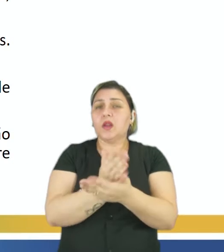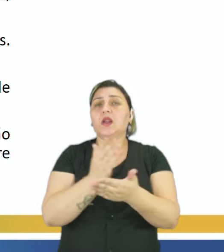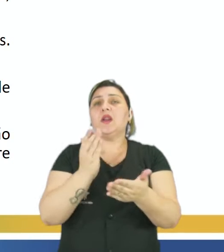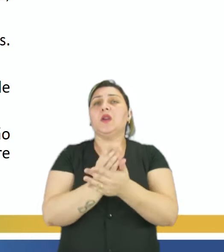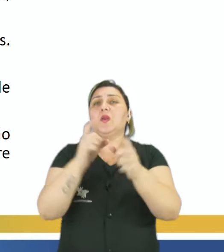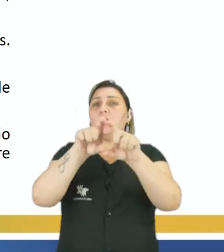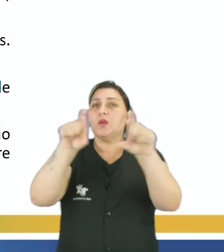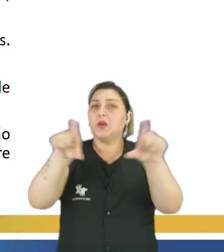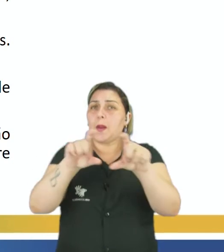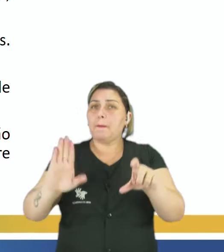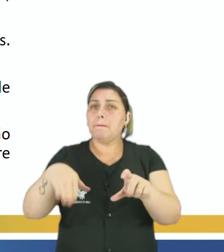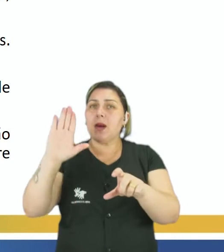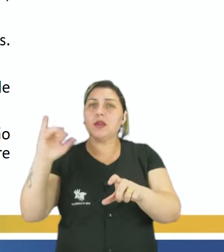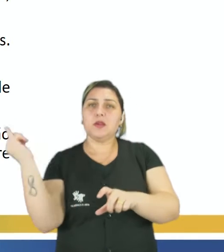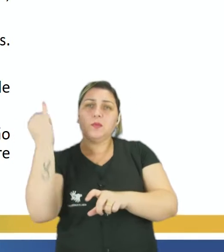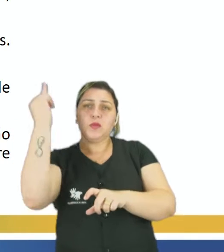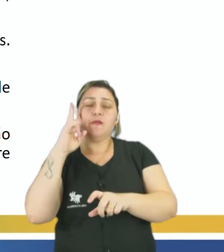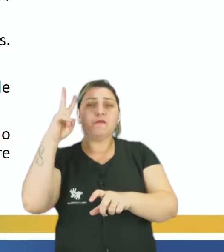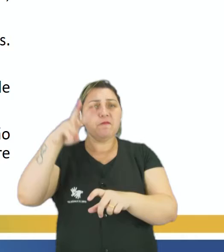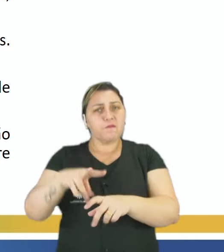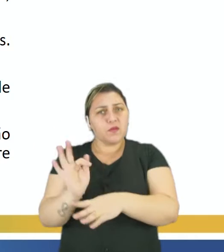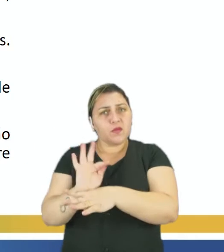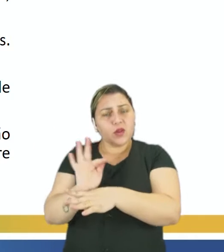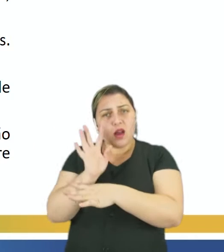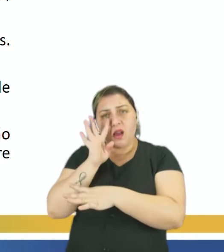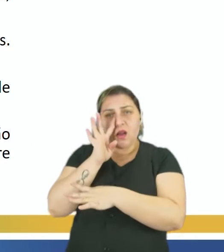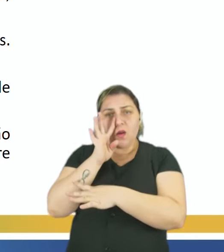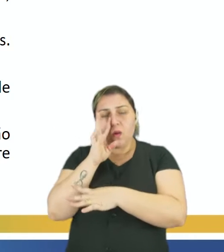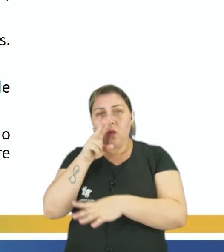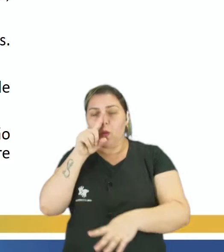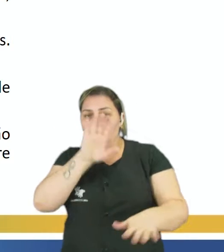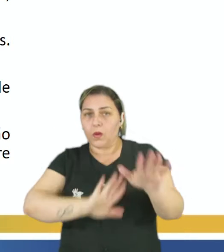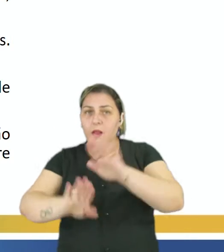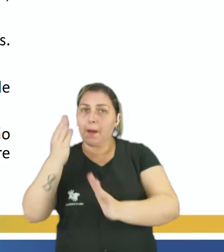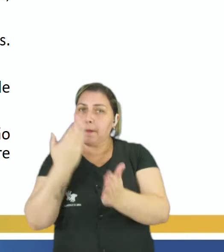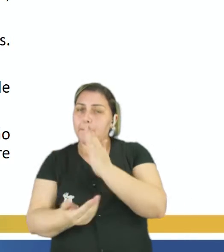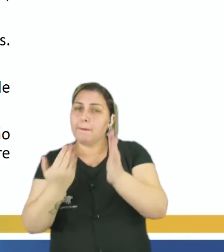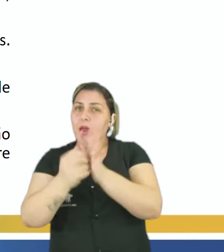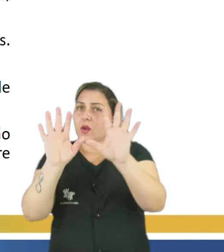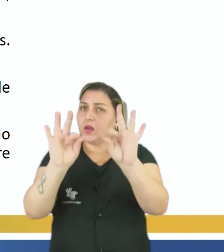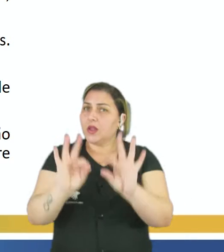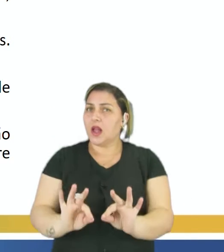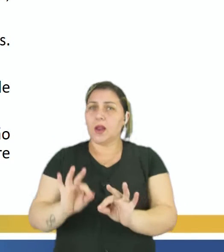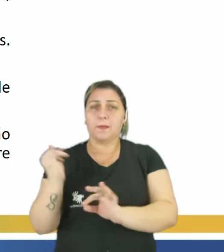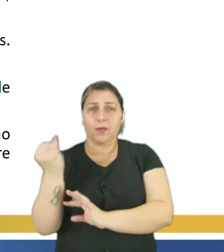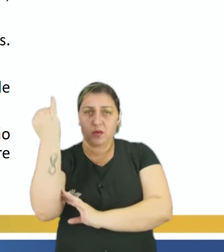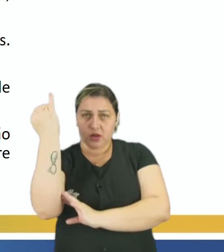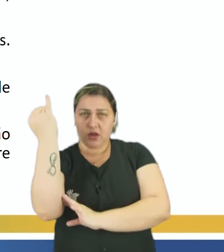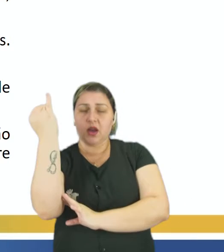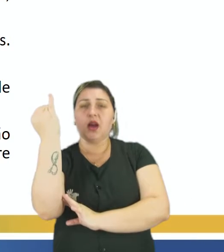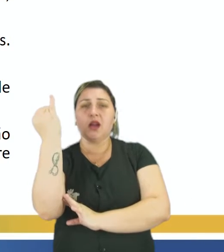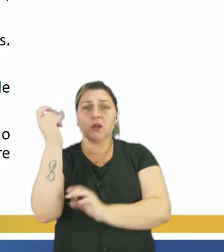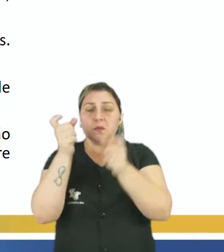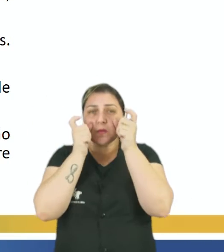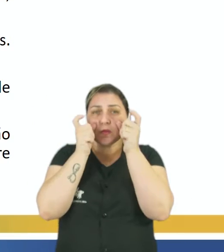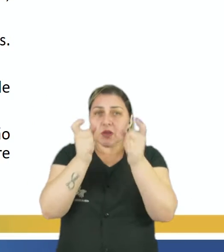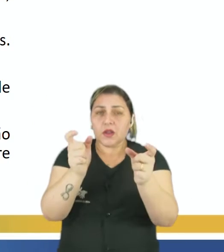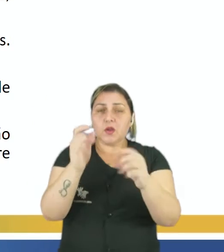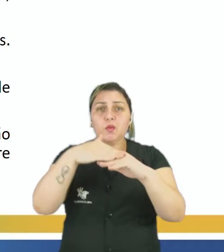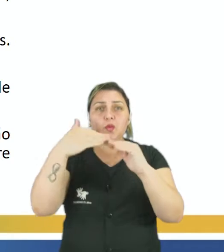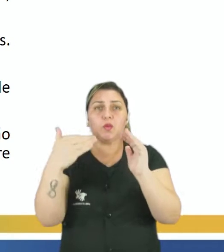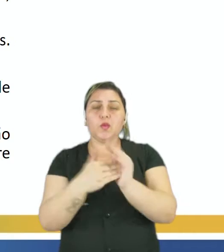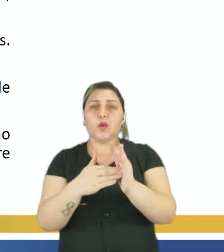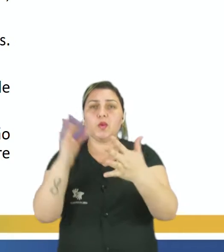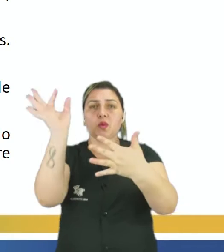trechos mais relevantes, assista um filme com cuidado para não perder nenhum detalhe importante, fique atento a todos